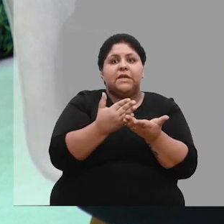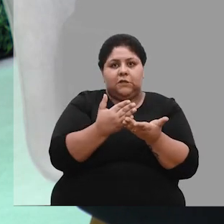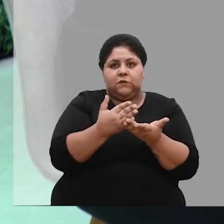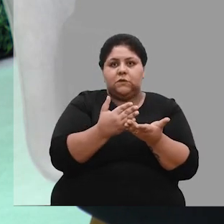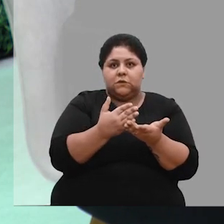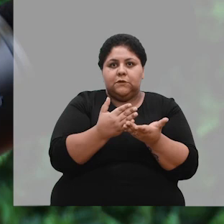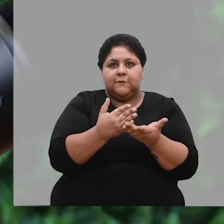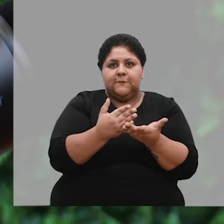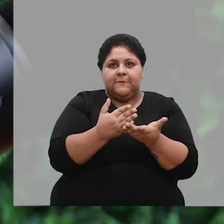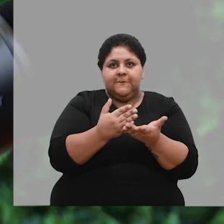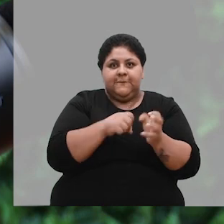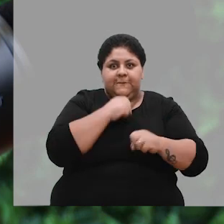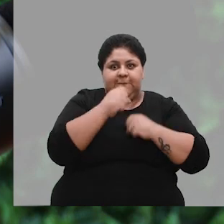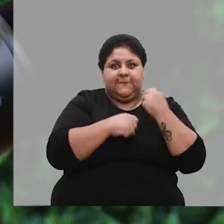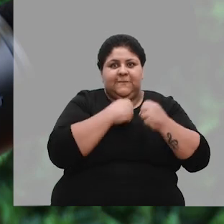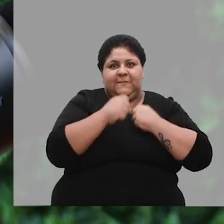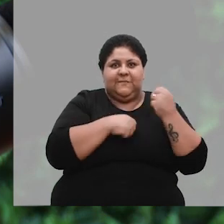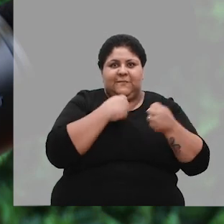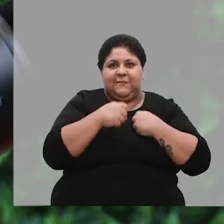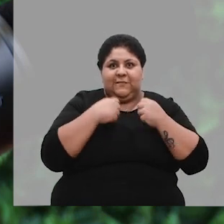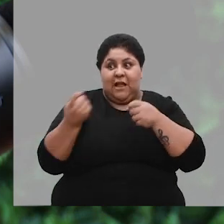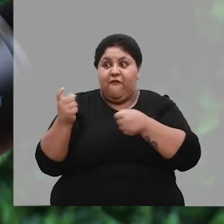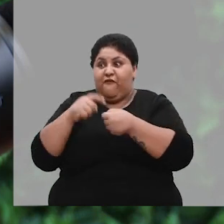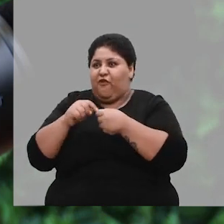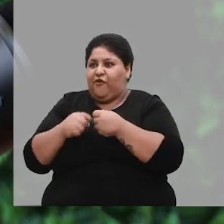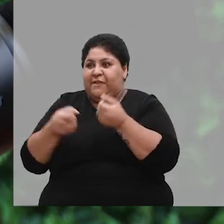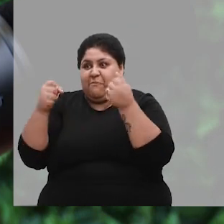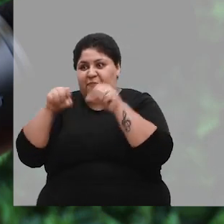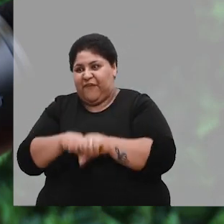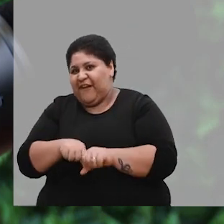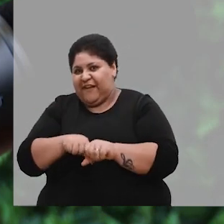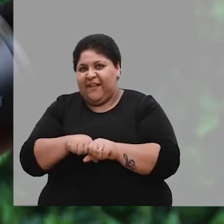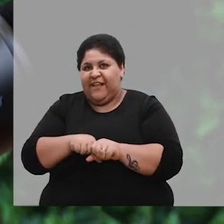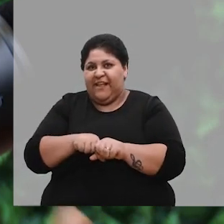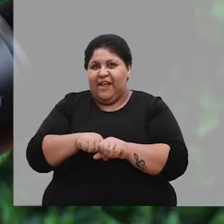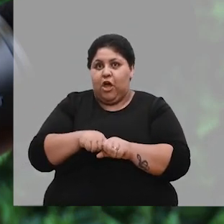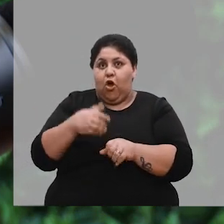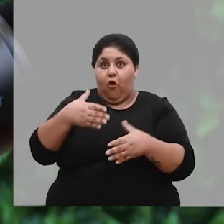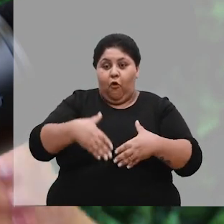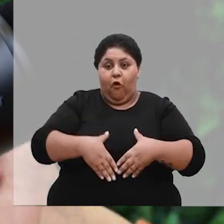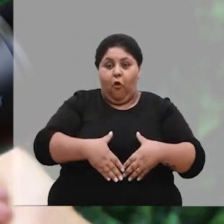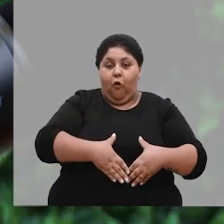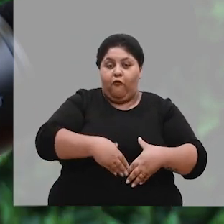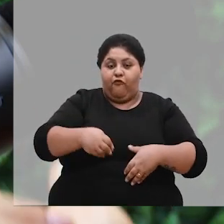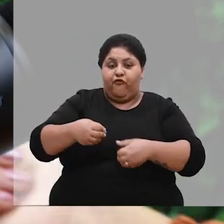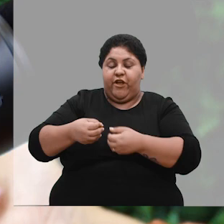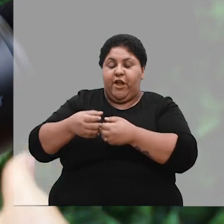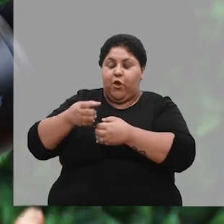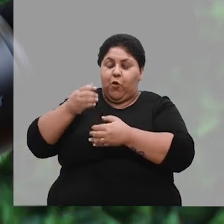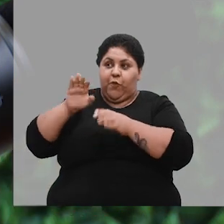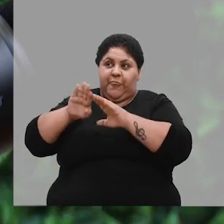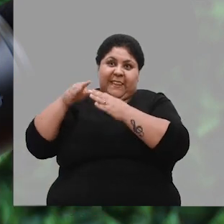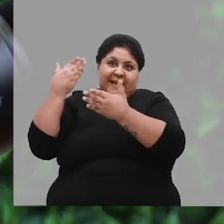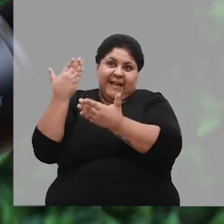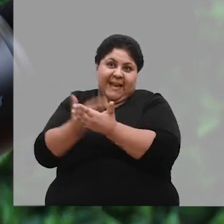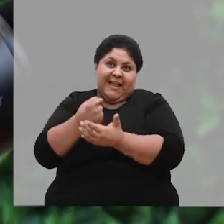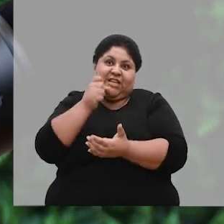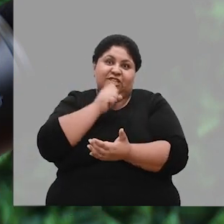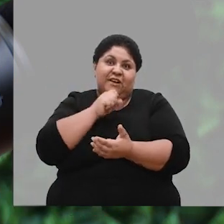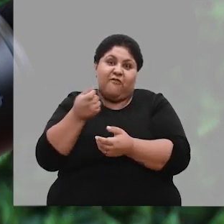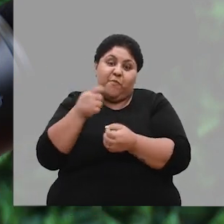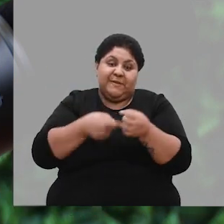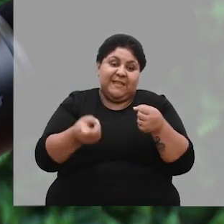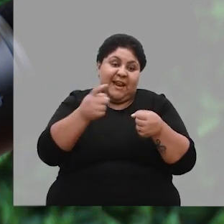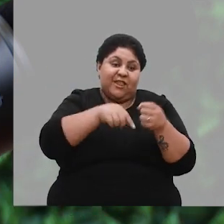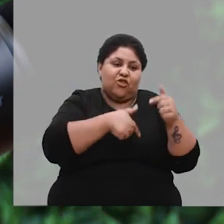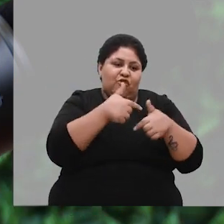Assim como é o início, muitas vezes desesperador, a volta é muito pior. Porque tu tem que deixar, às vezes, na creche ou com uma avó, e aí